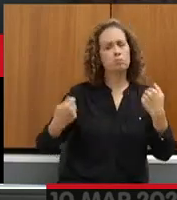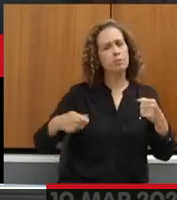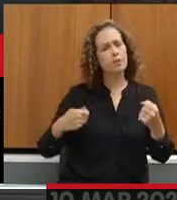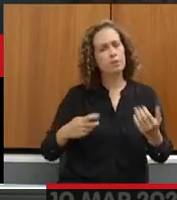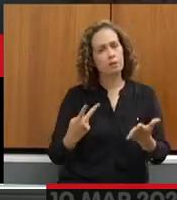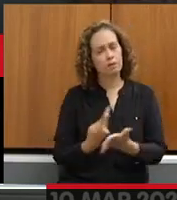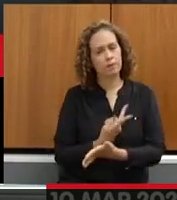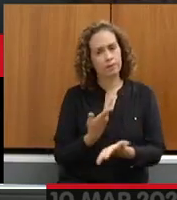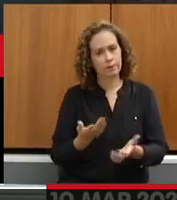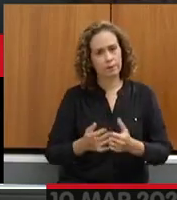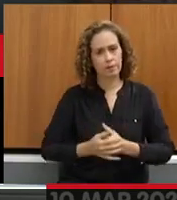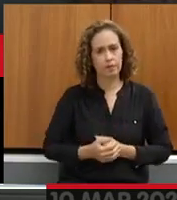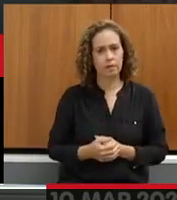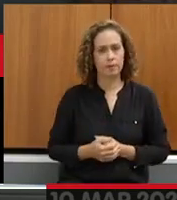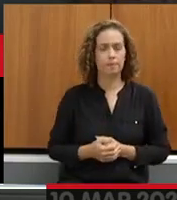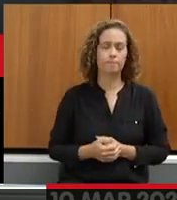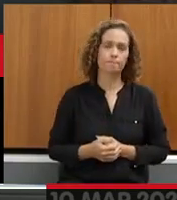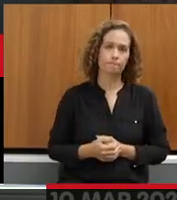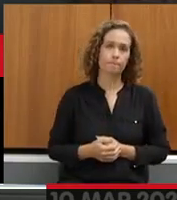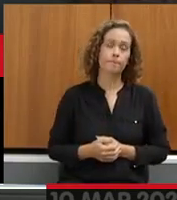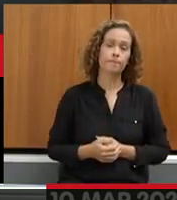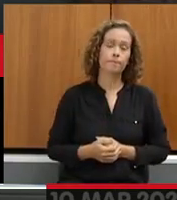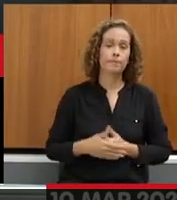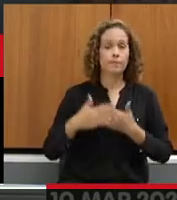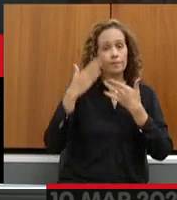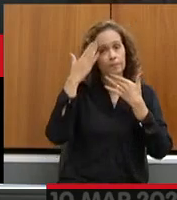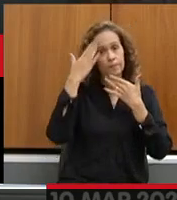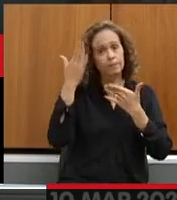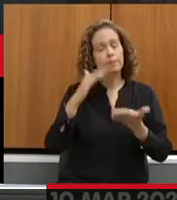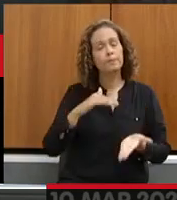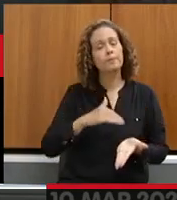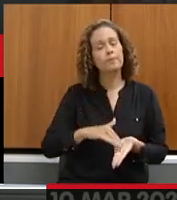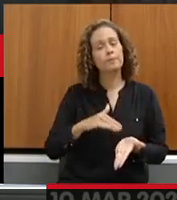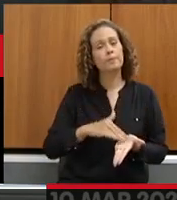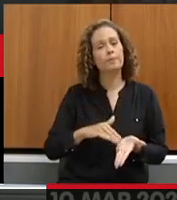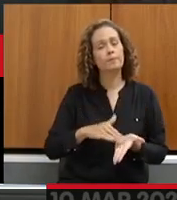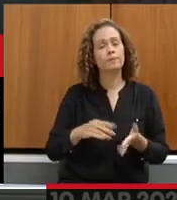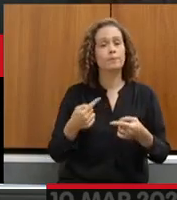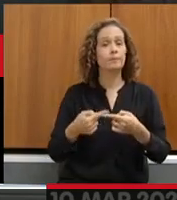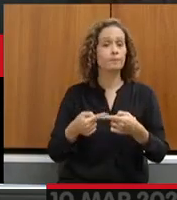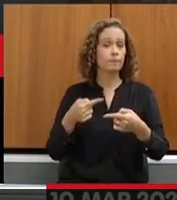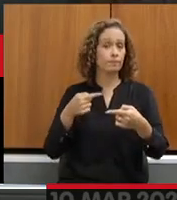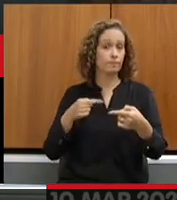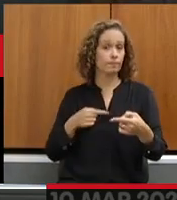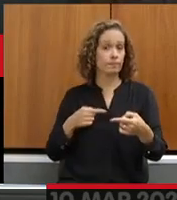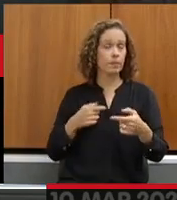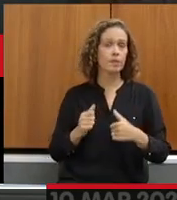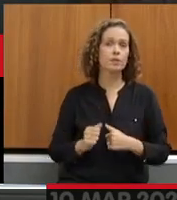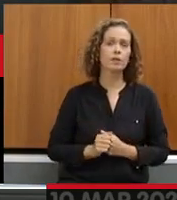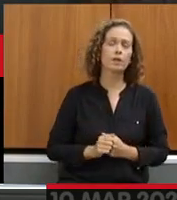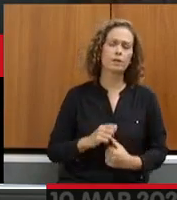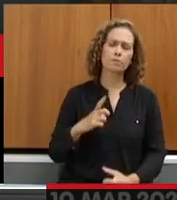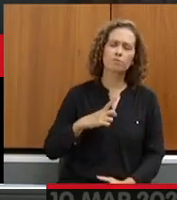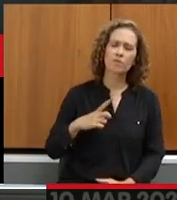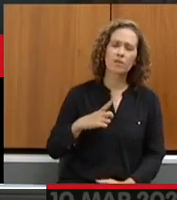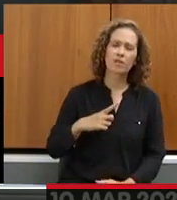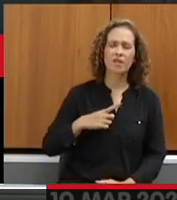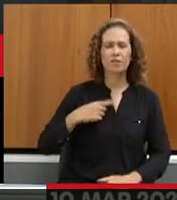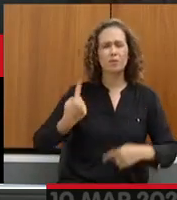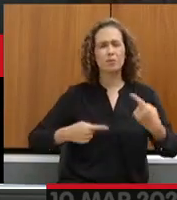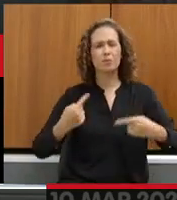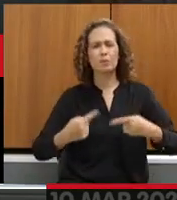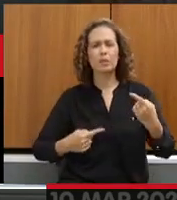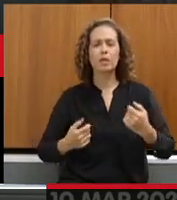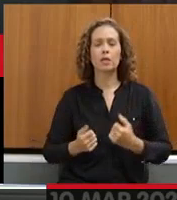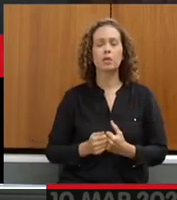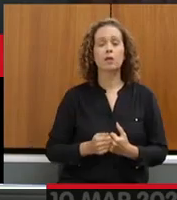vejo desta forma e te agradeço secretário semana passada inclusive gerou-se uma problema que ele com a transferência